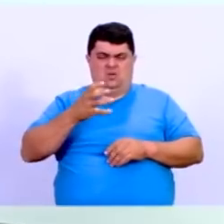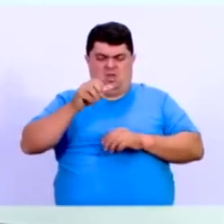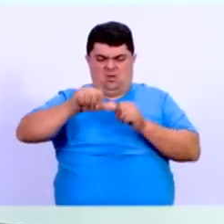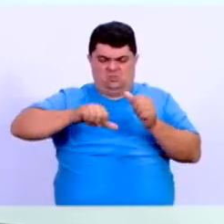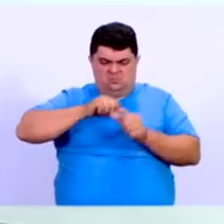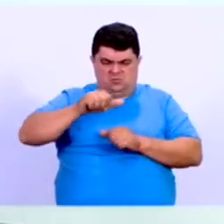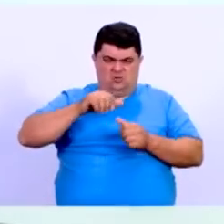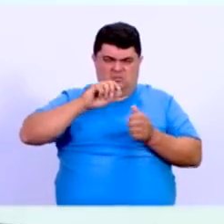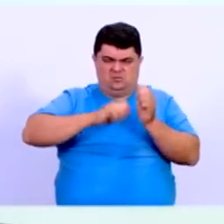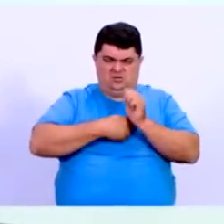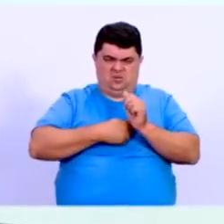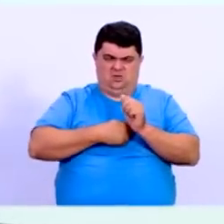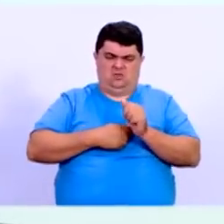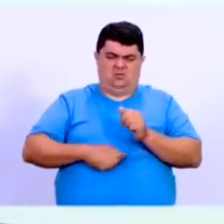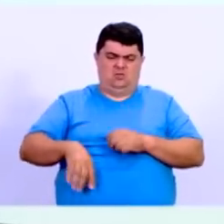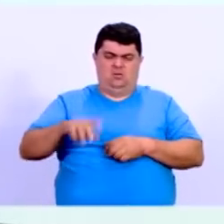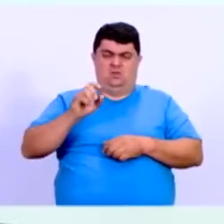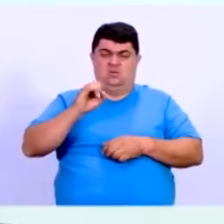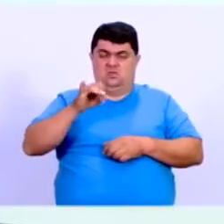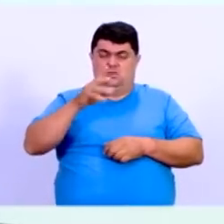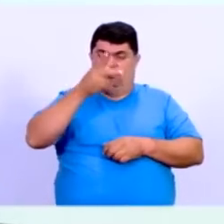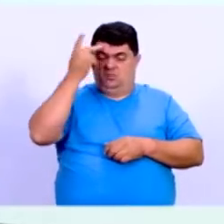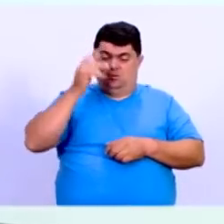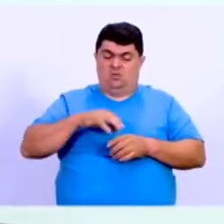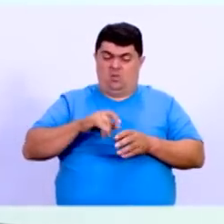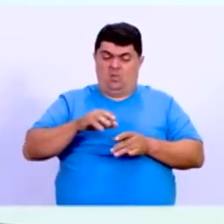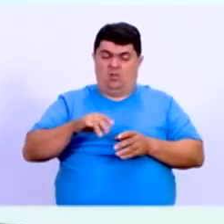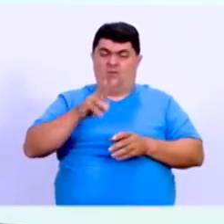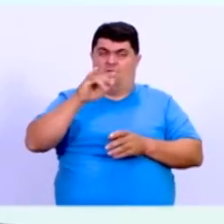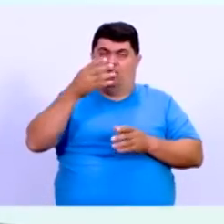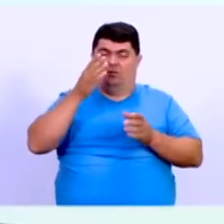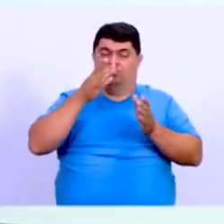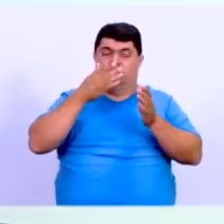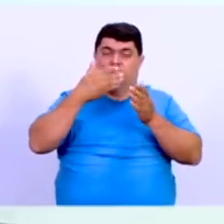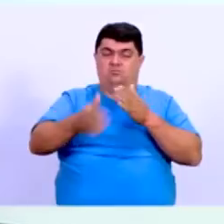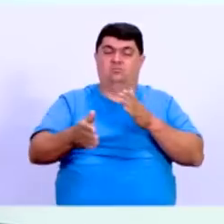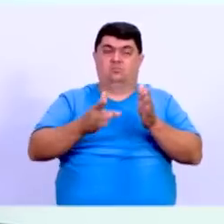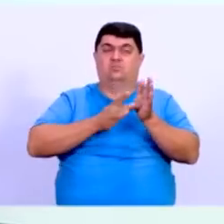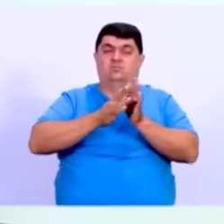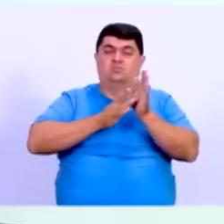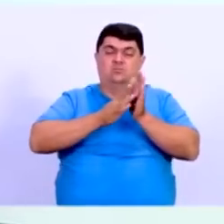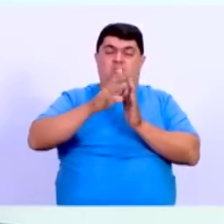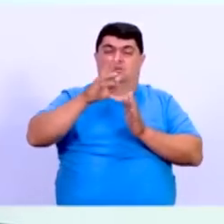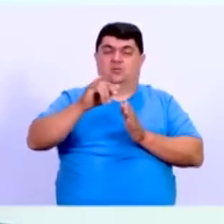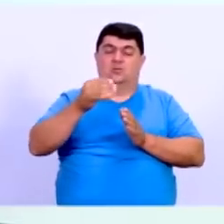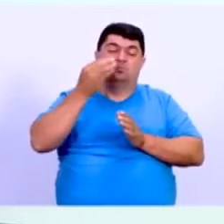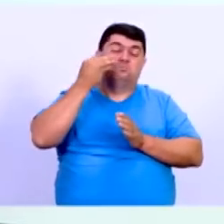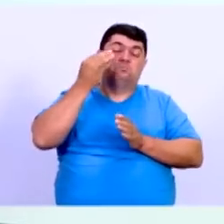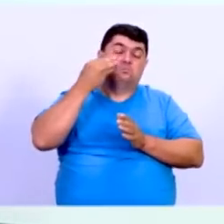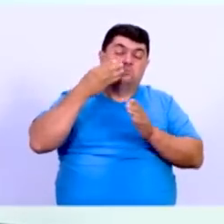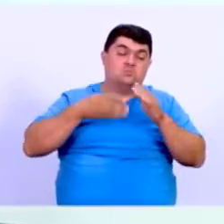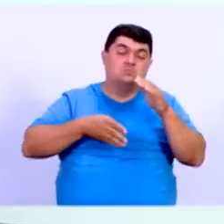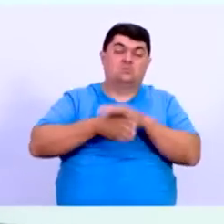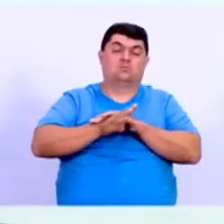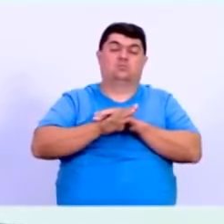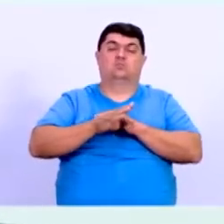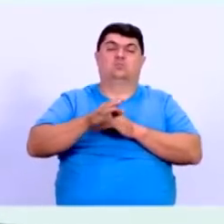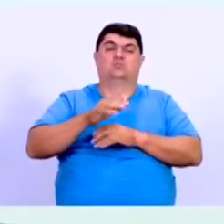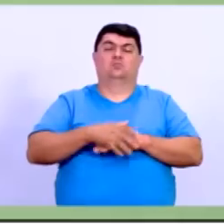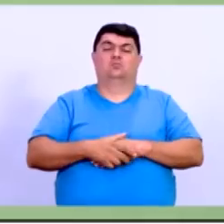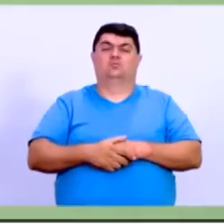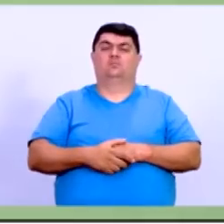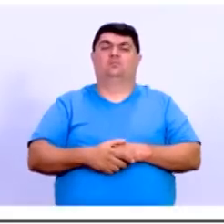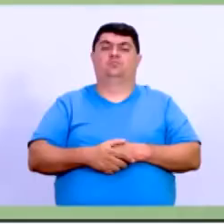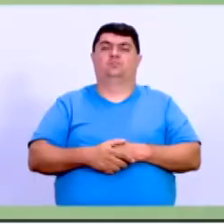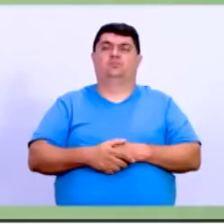alguma senha. Tem que tomar cuidado, pessoal, cautela com isso, que pode ser uma tentativa de invasão com relação aos seus dados, tá? Olha aqui,